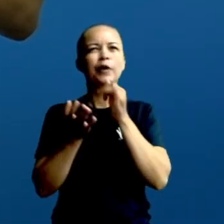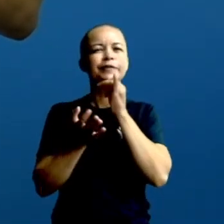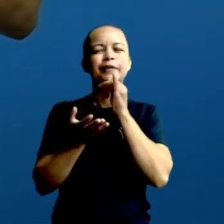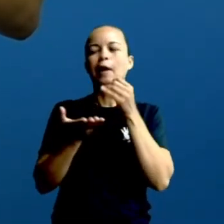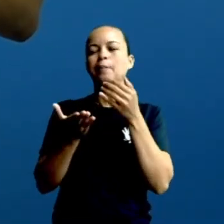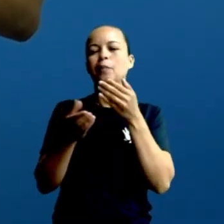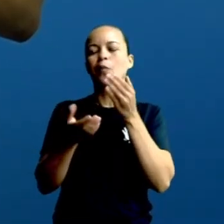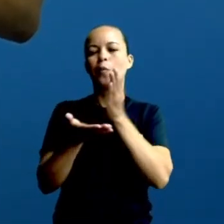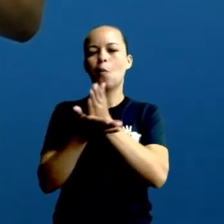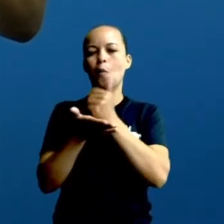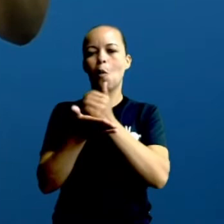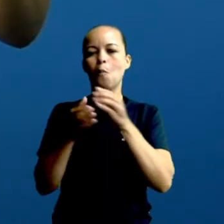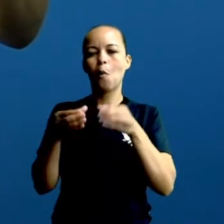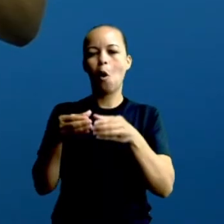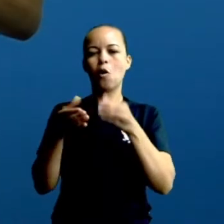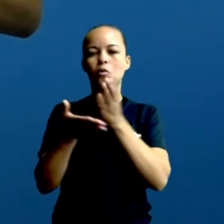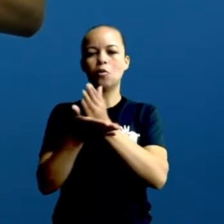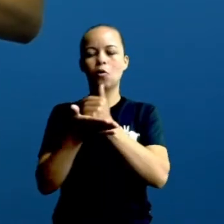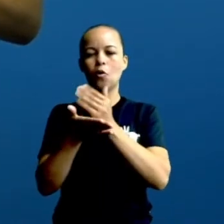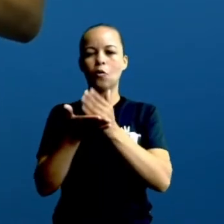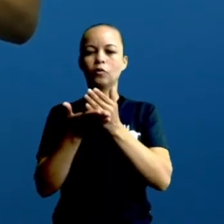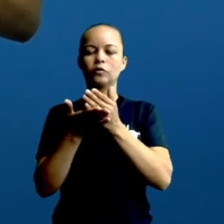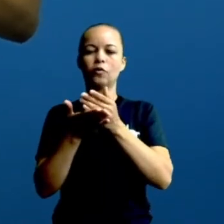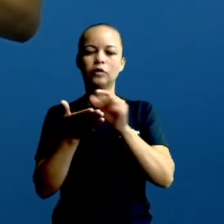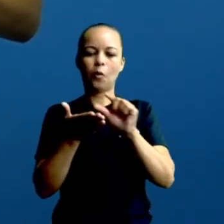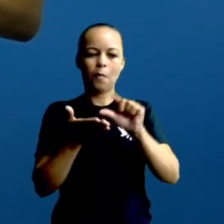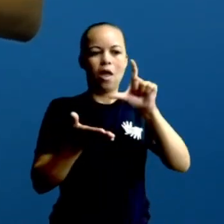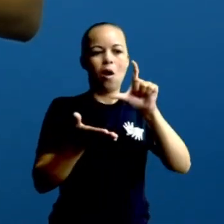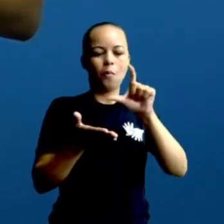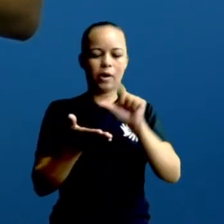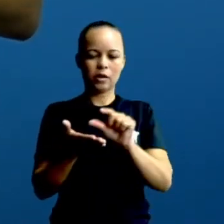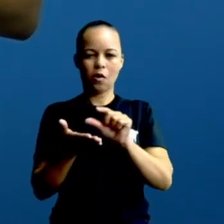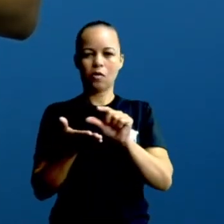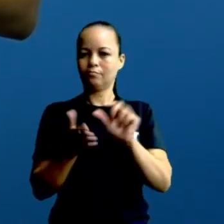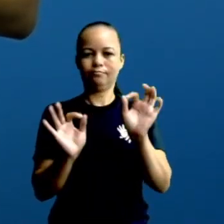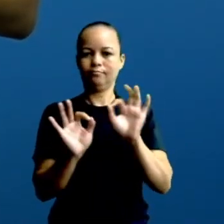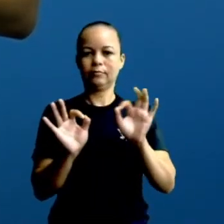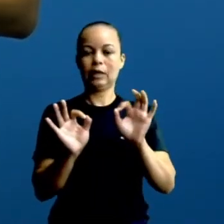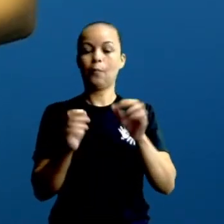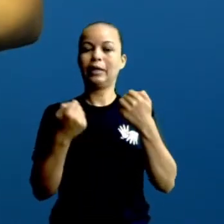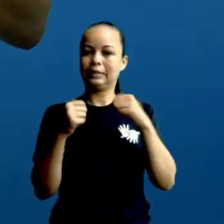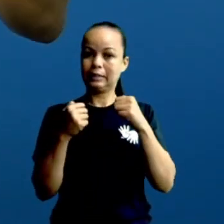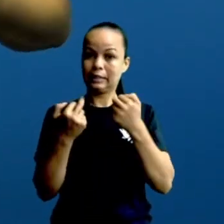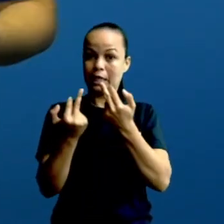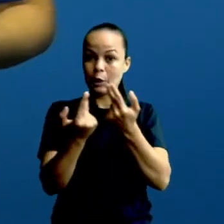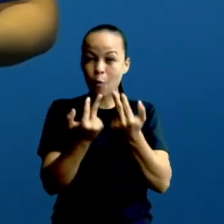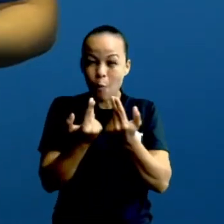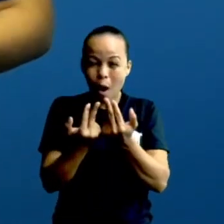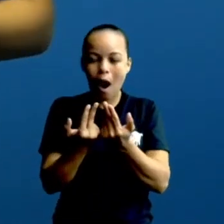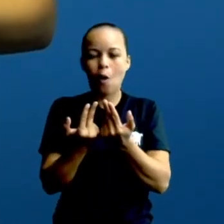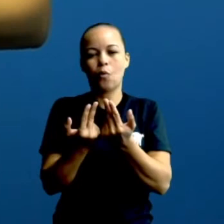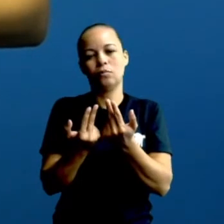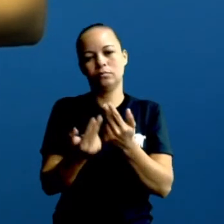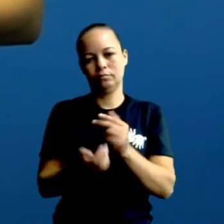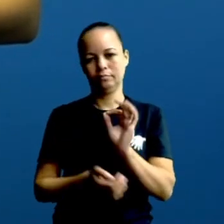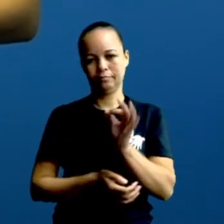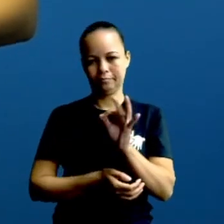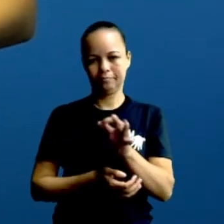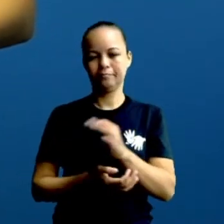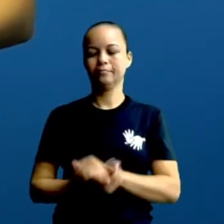bolo quando vai cortar um maior para o menor não tem que ser igualzinho Tá